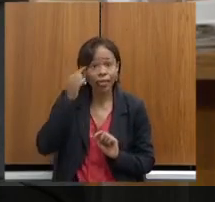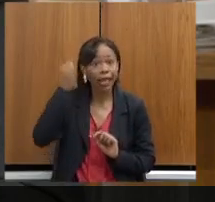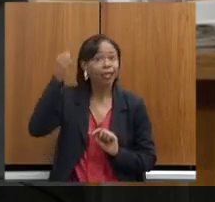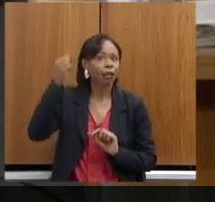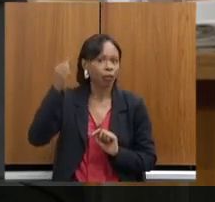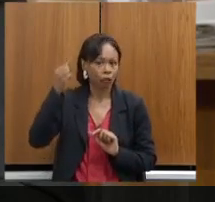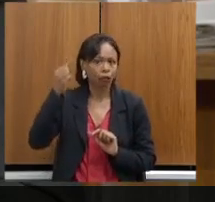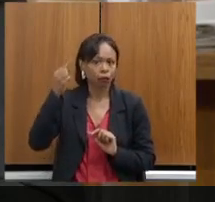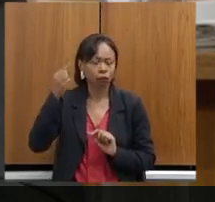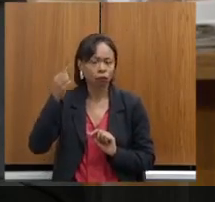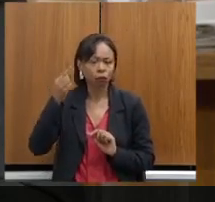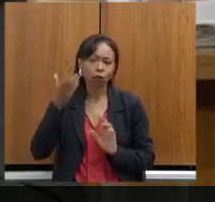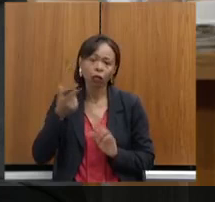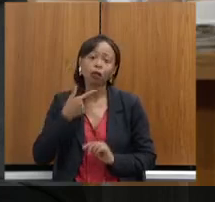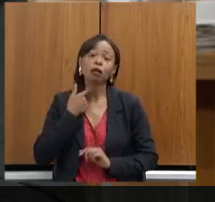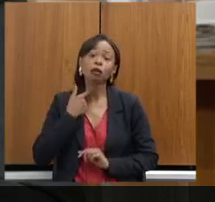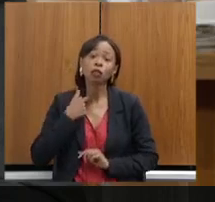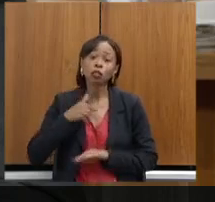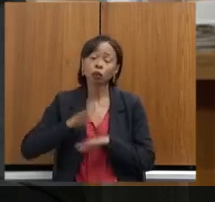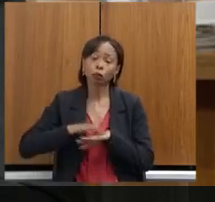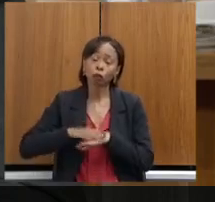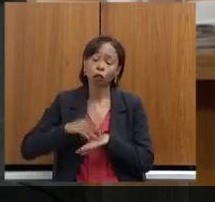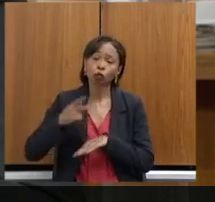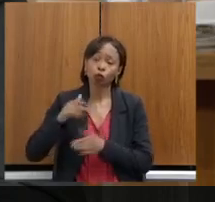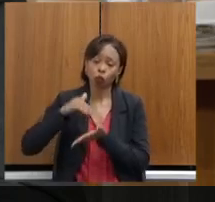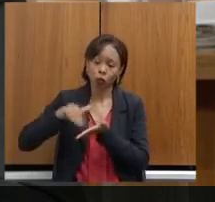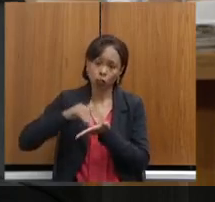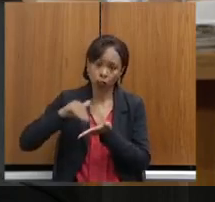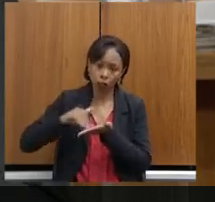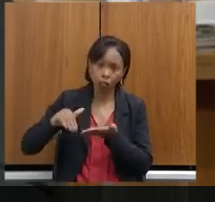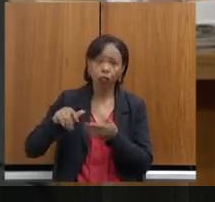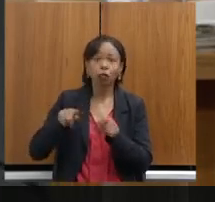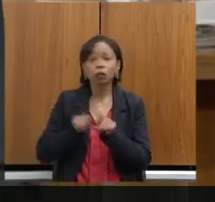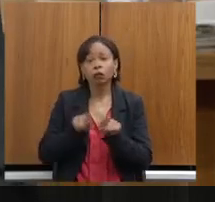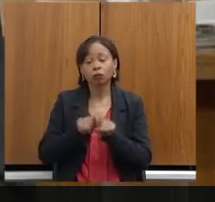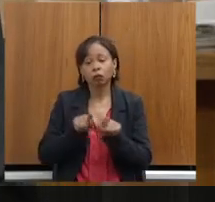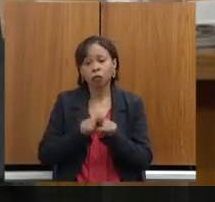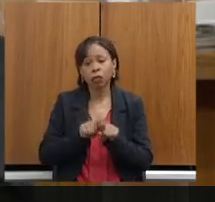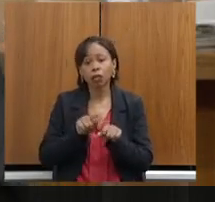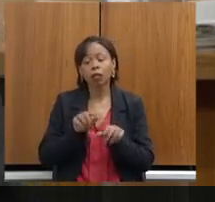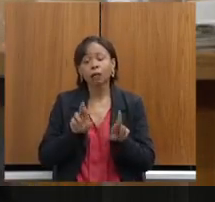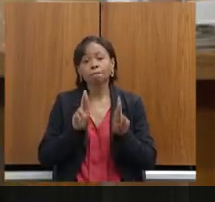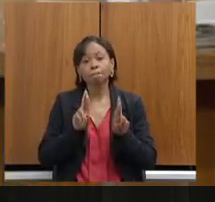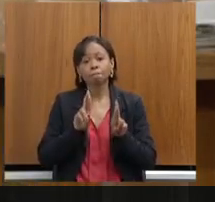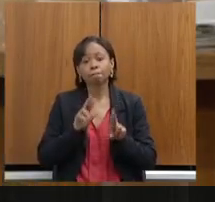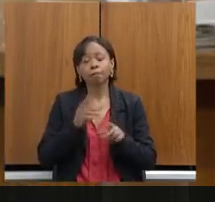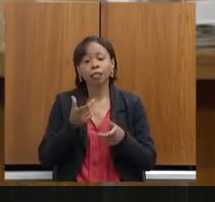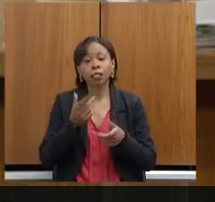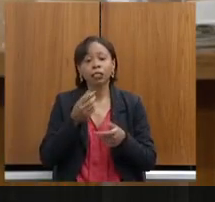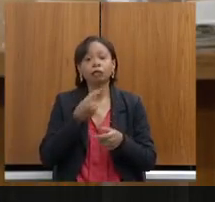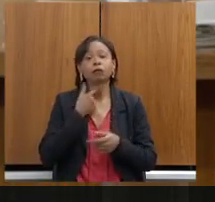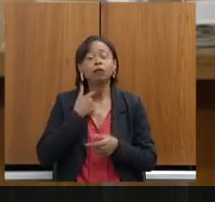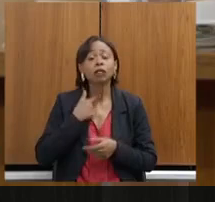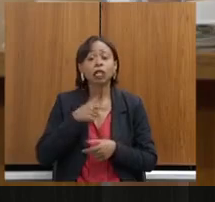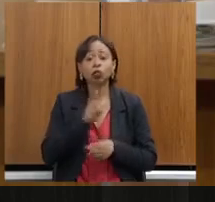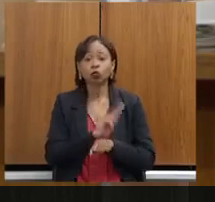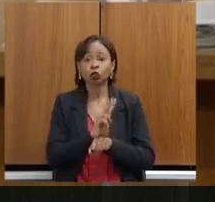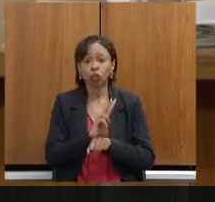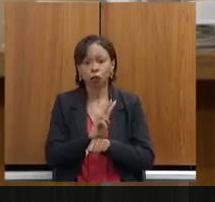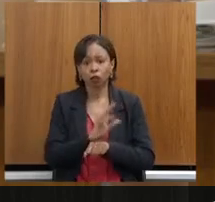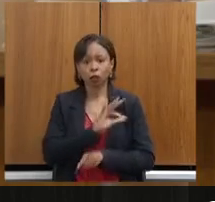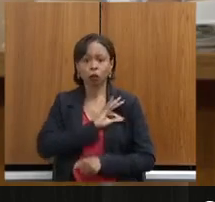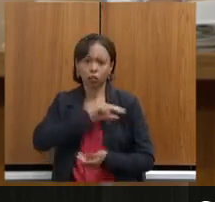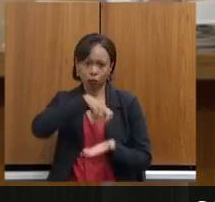é também o que deseja o secretário EA também o que espero do chefe da polícia penal